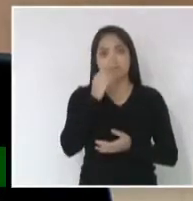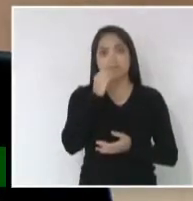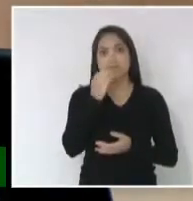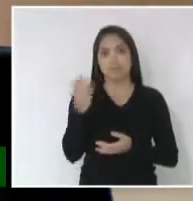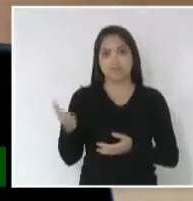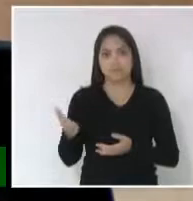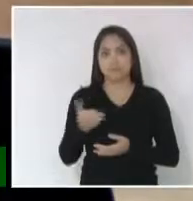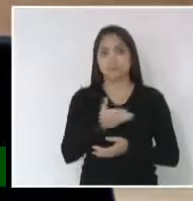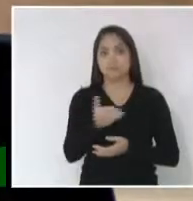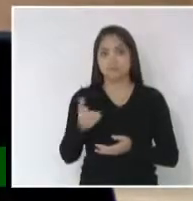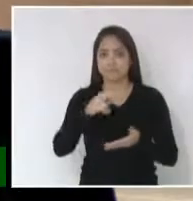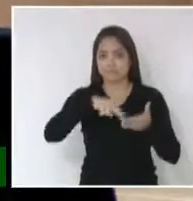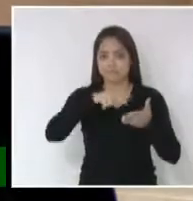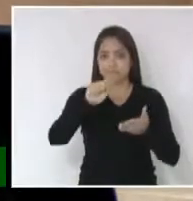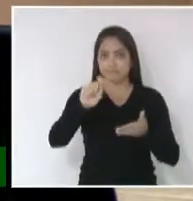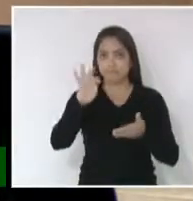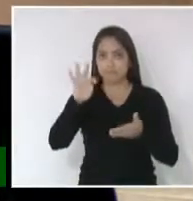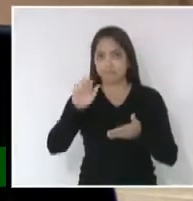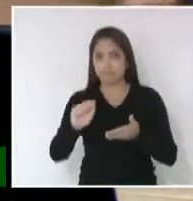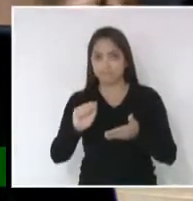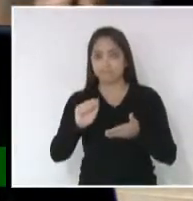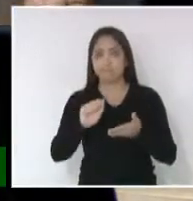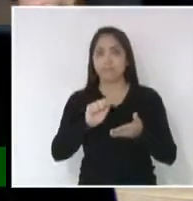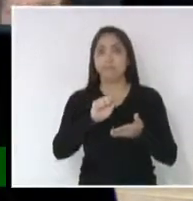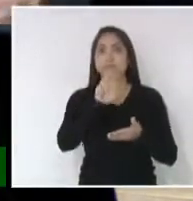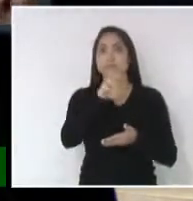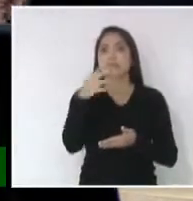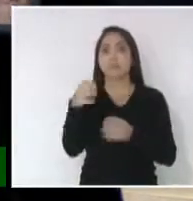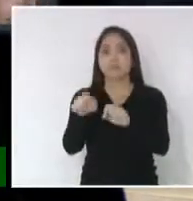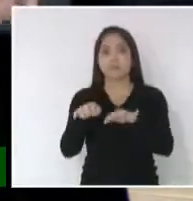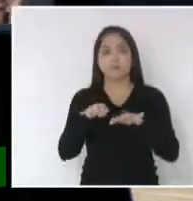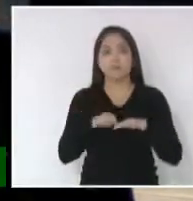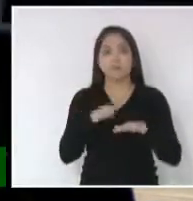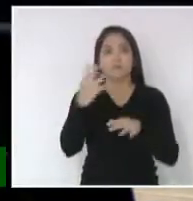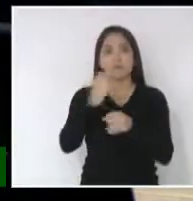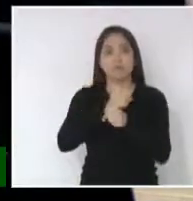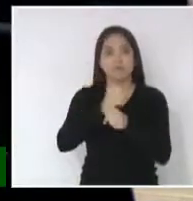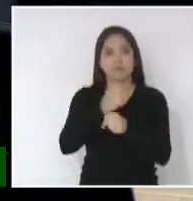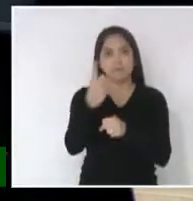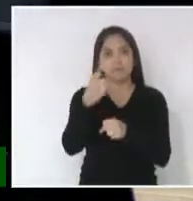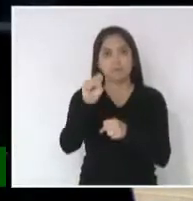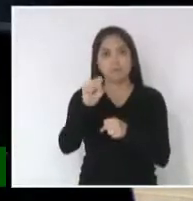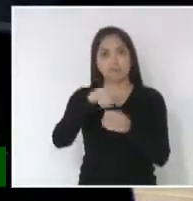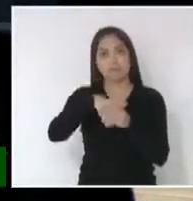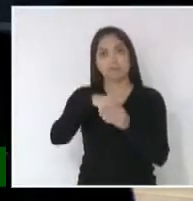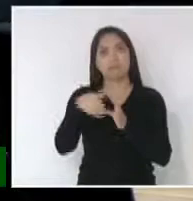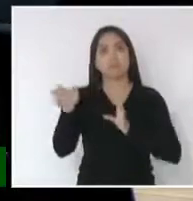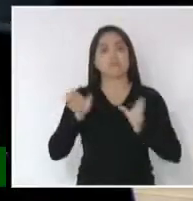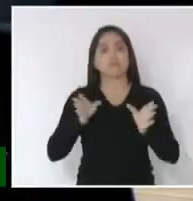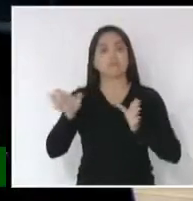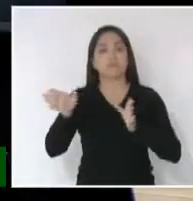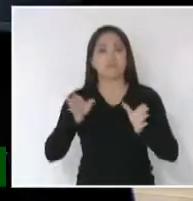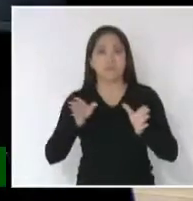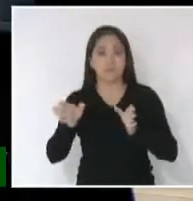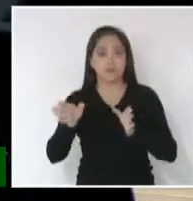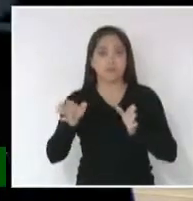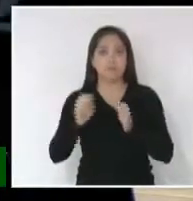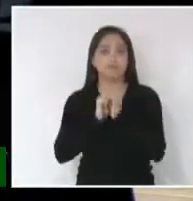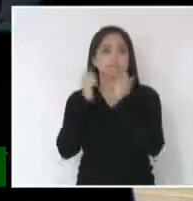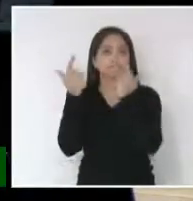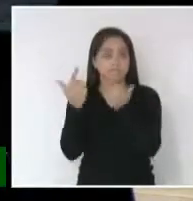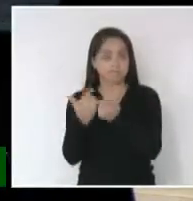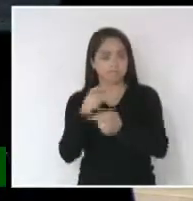todos. Eu faço a leitura da ata da 64ª sessão ordinária, da 4ª sessão legislativa, da